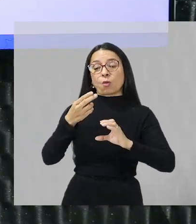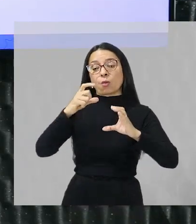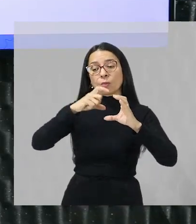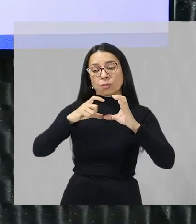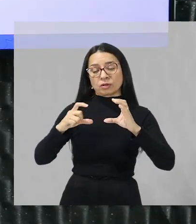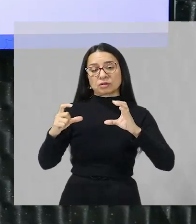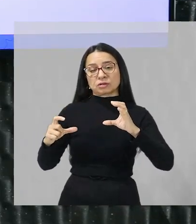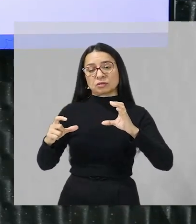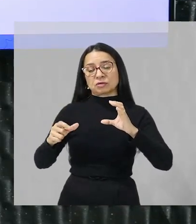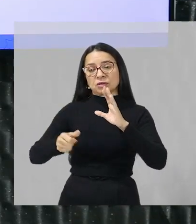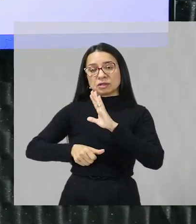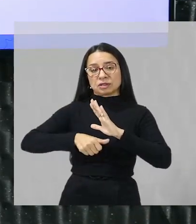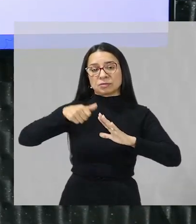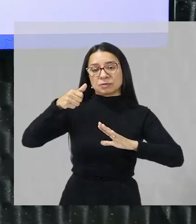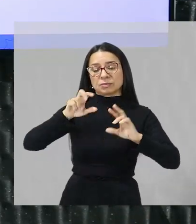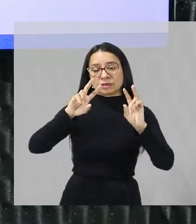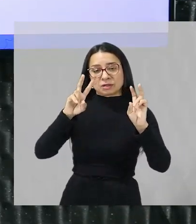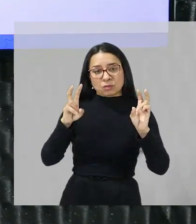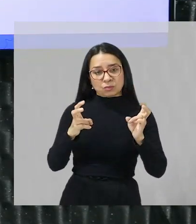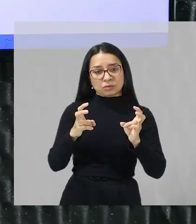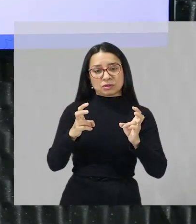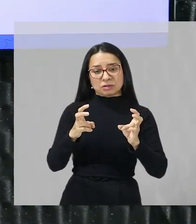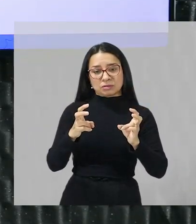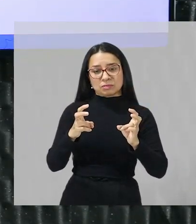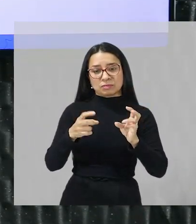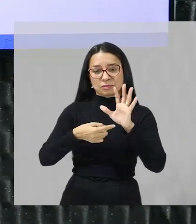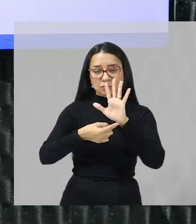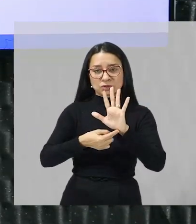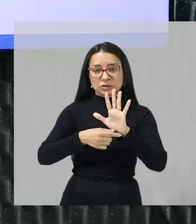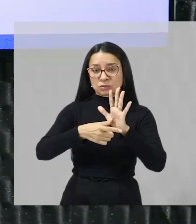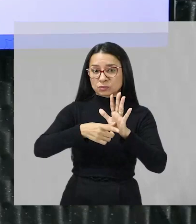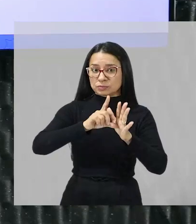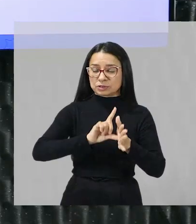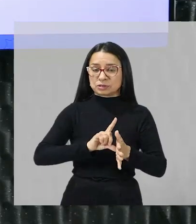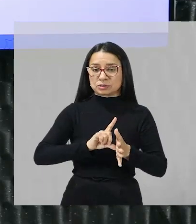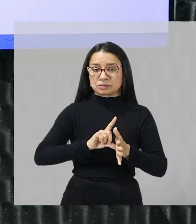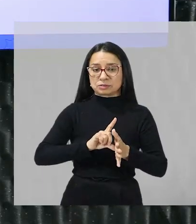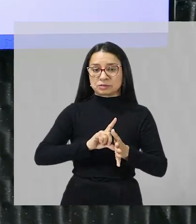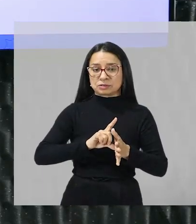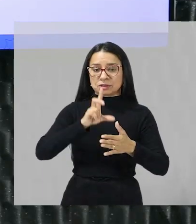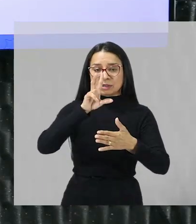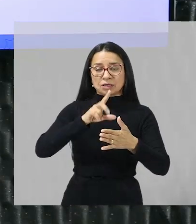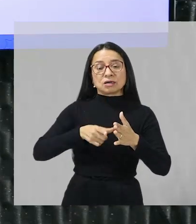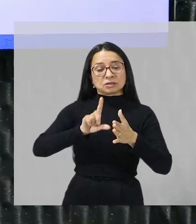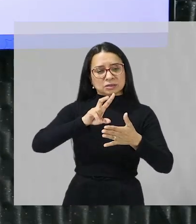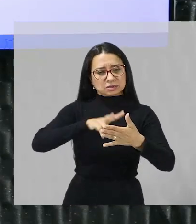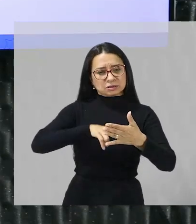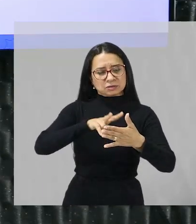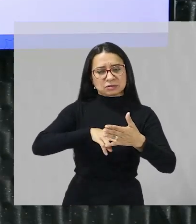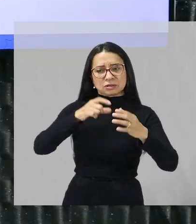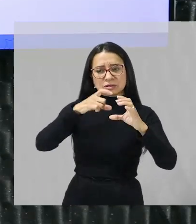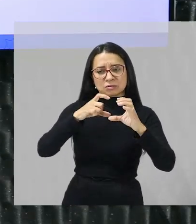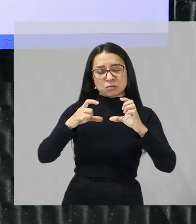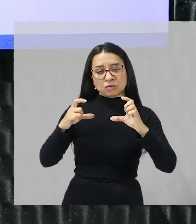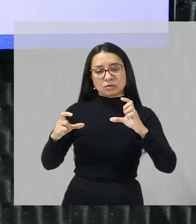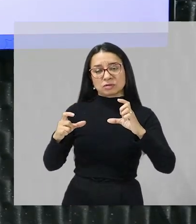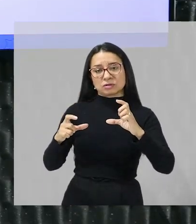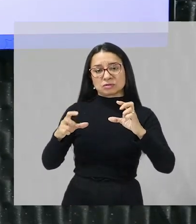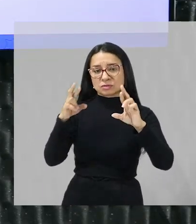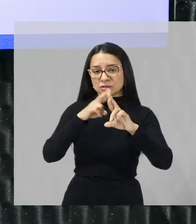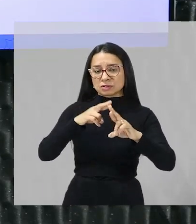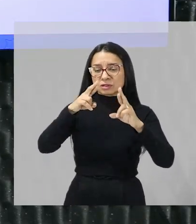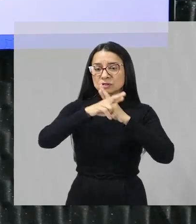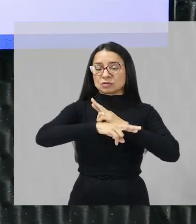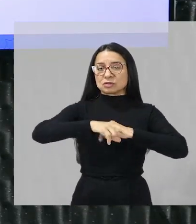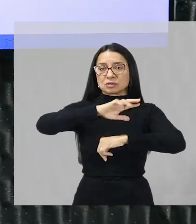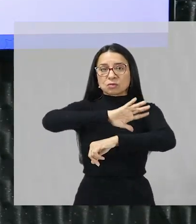pessoal, a questão é sobre o masculino, e a letra E fala do feminino, então não faz sentido. Ela nem está no tema